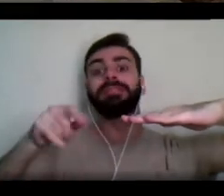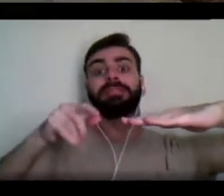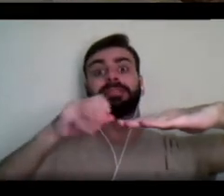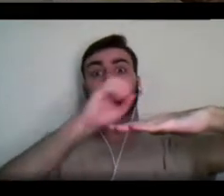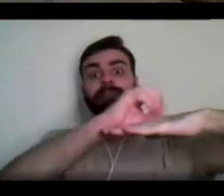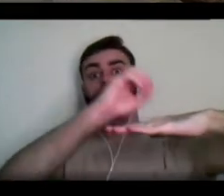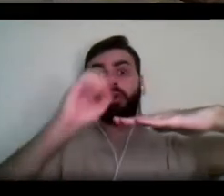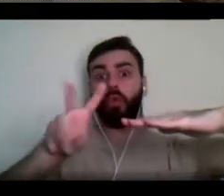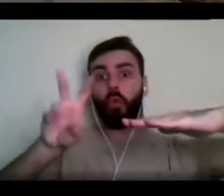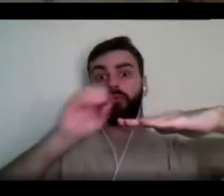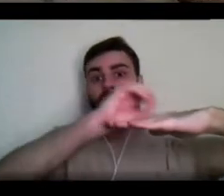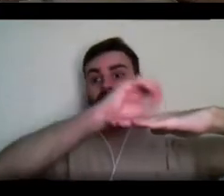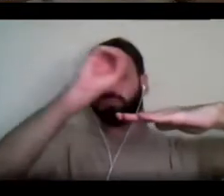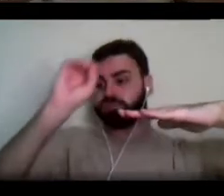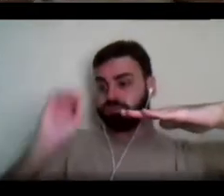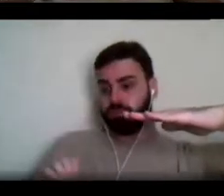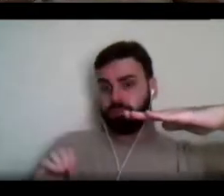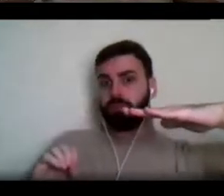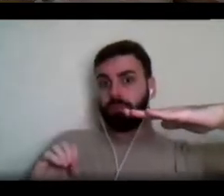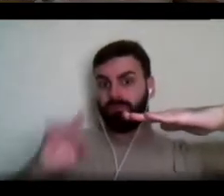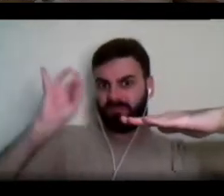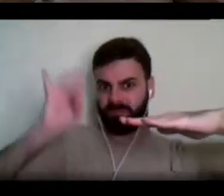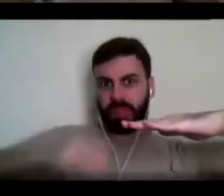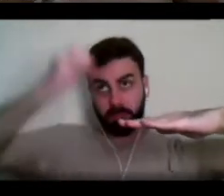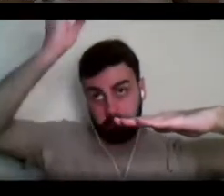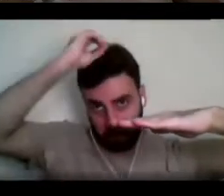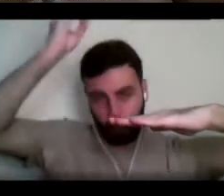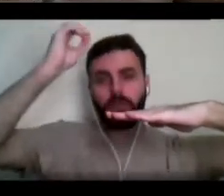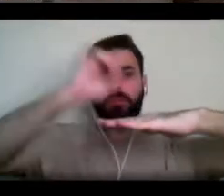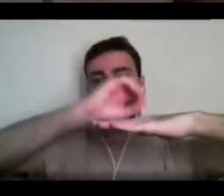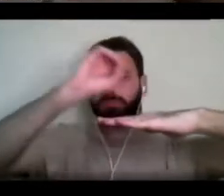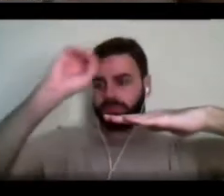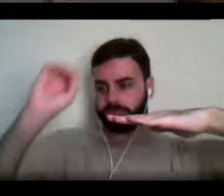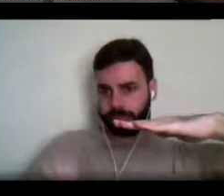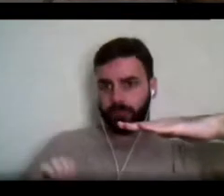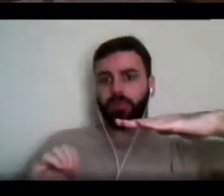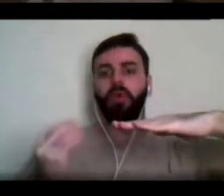Para que o ovo atinja o professor, certo?